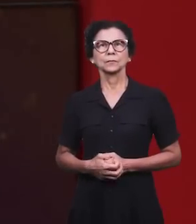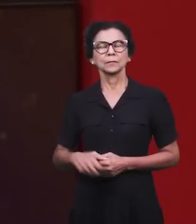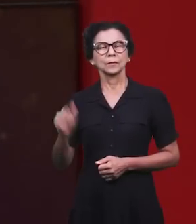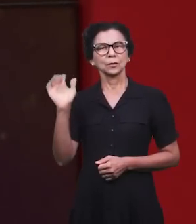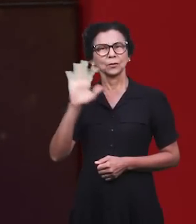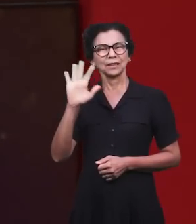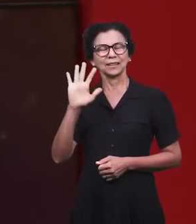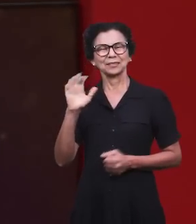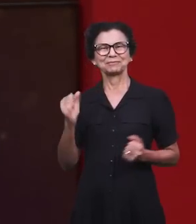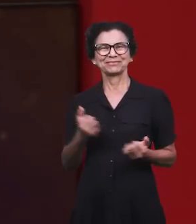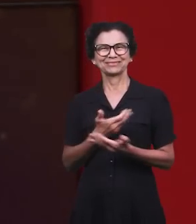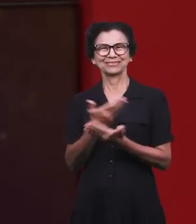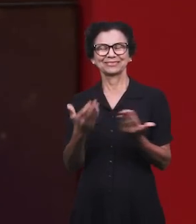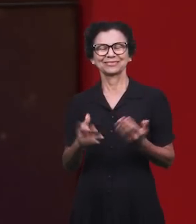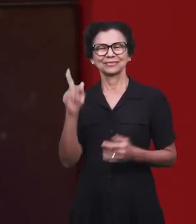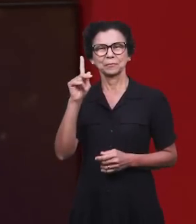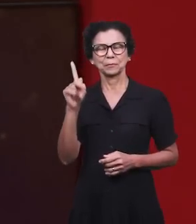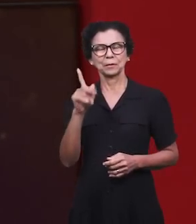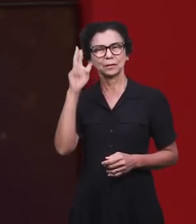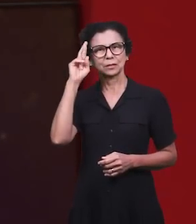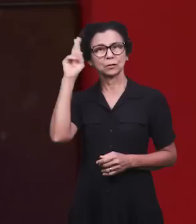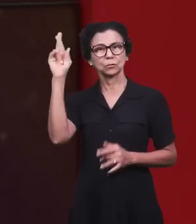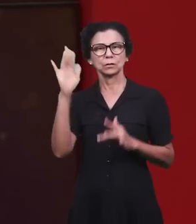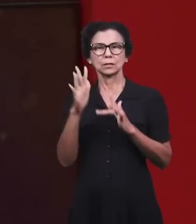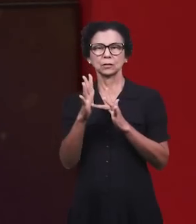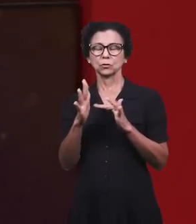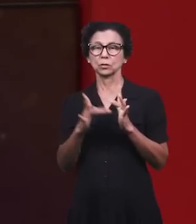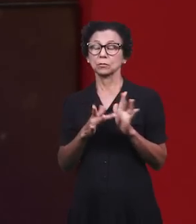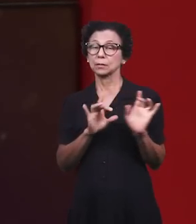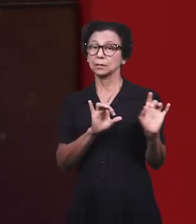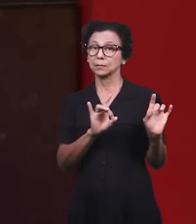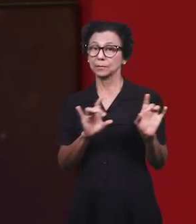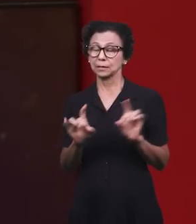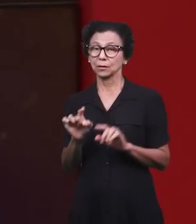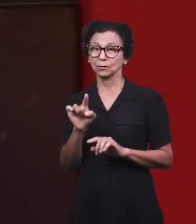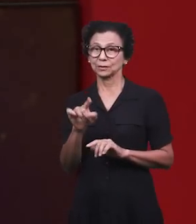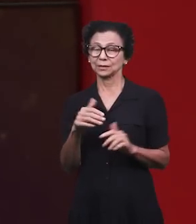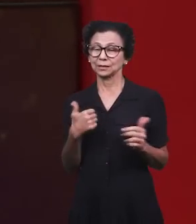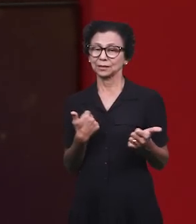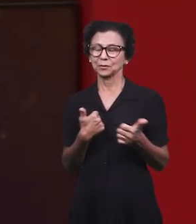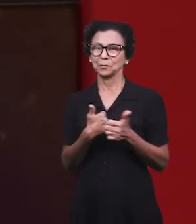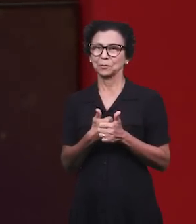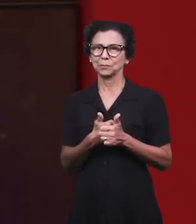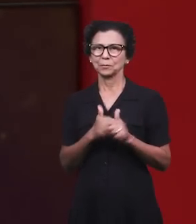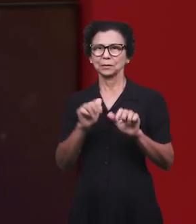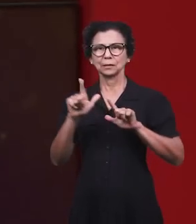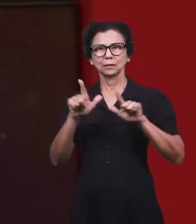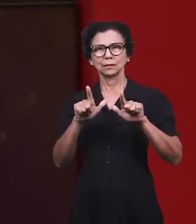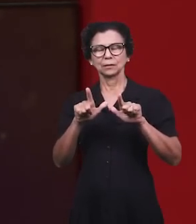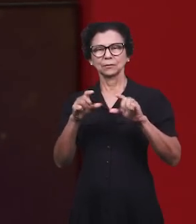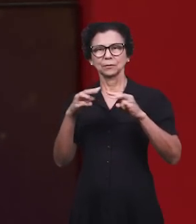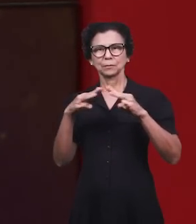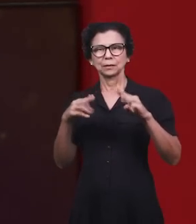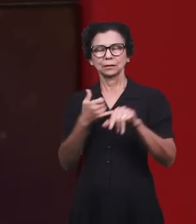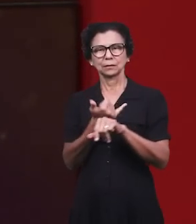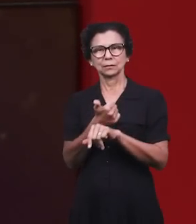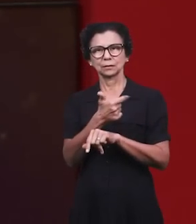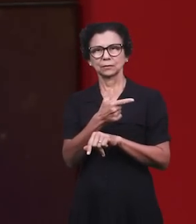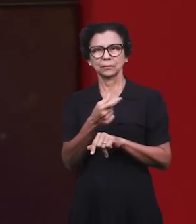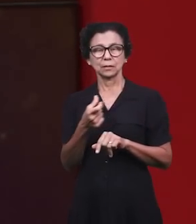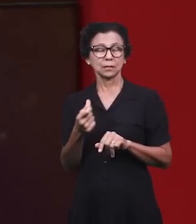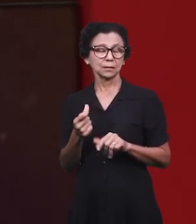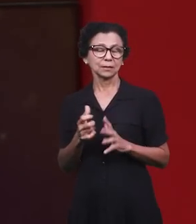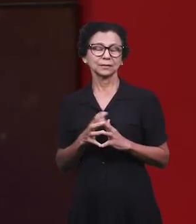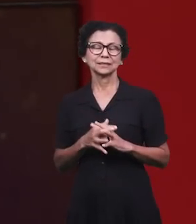Olá, eu quero saudar a todos com a paz do Senhor Jesus, em especial aqueles que nos acompanham pela TV Manaim, no canal 126 via